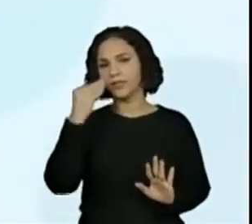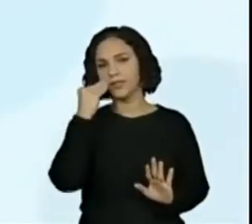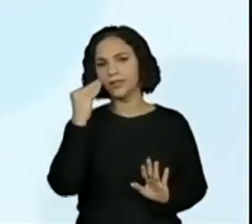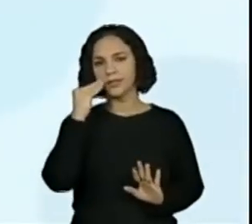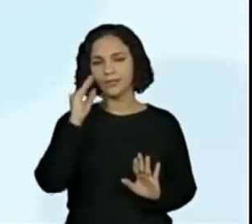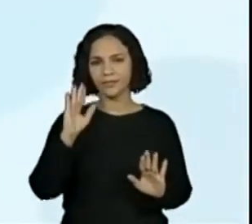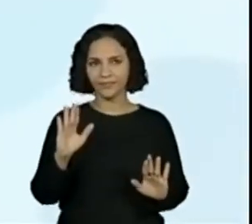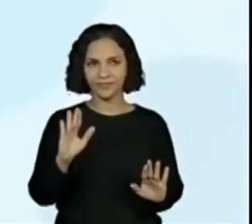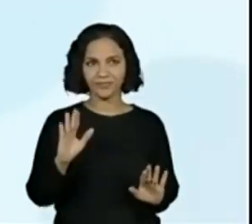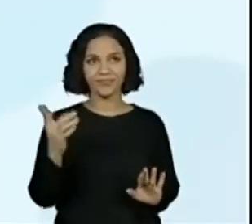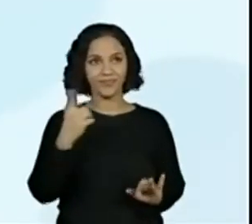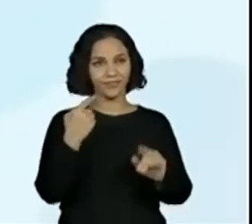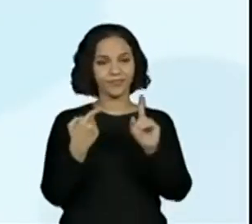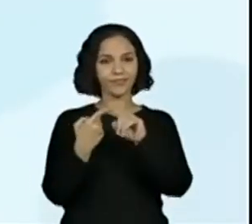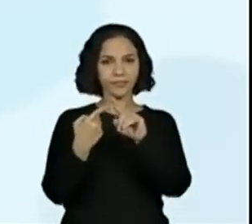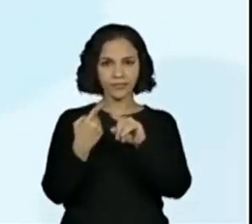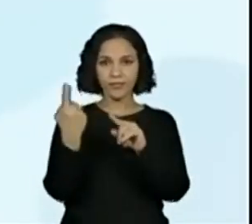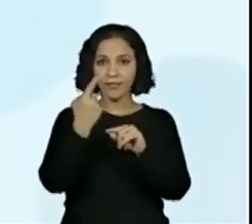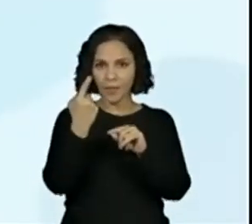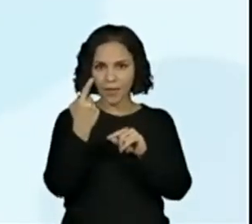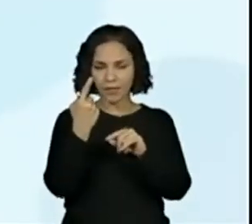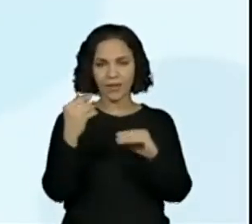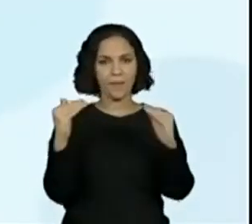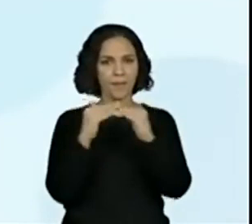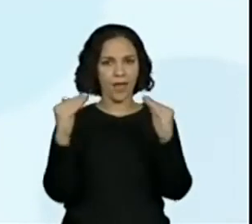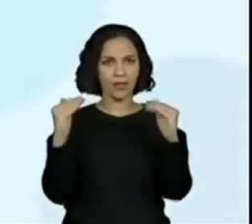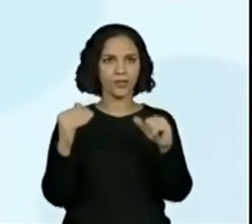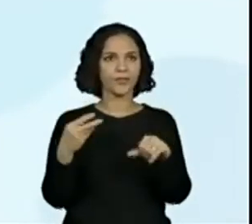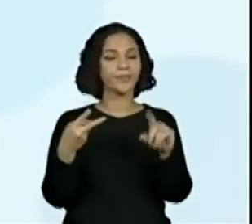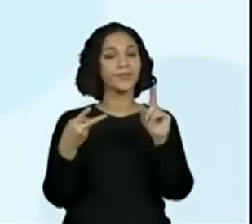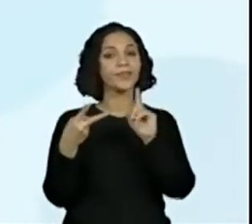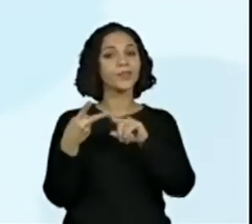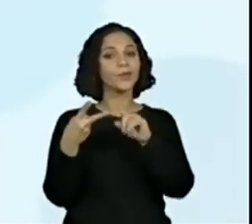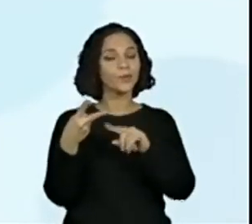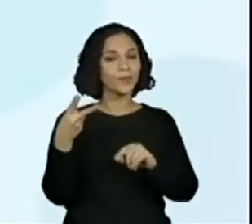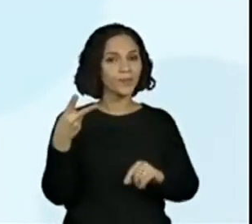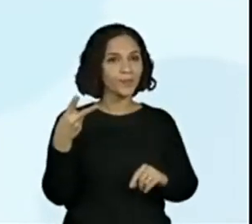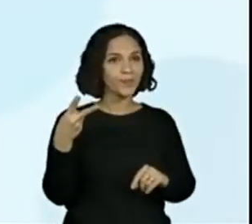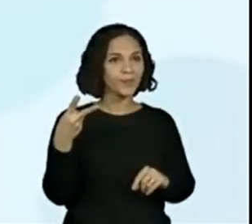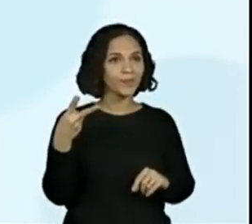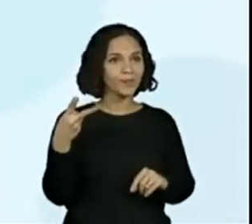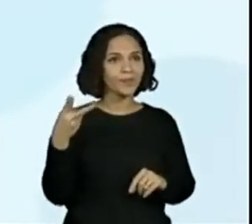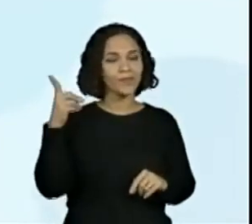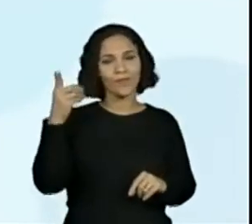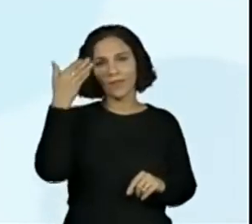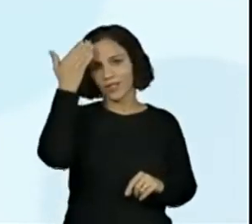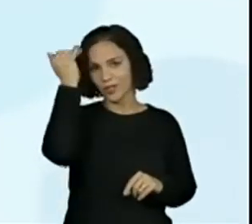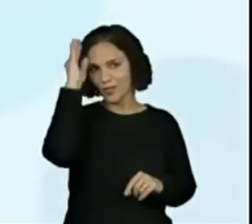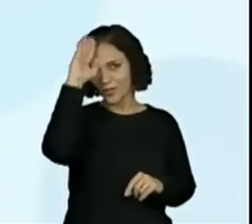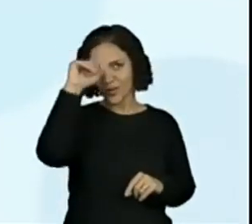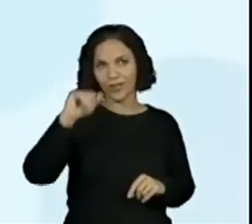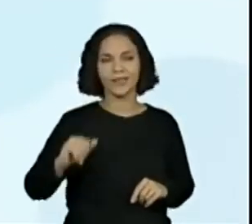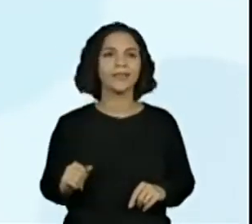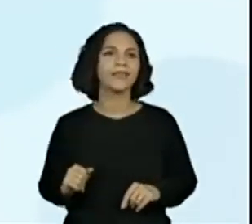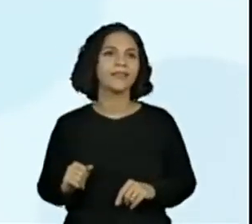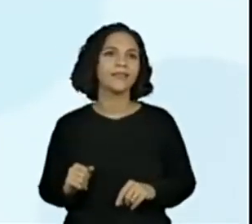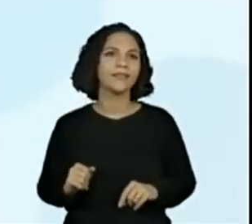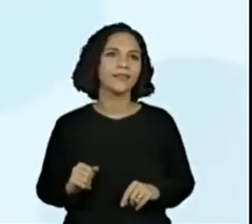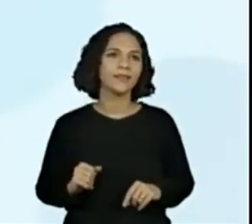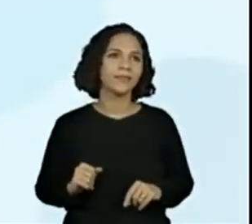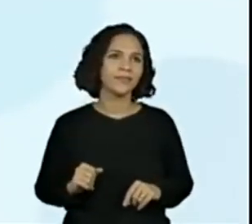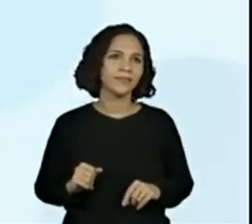a primeira rodada foi empate Ok a segunda rodada. O meu pode fazer um círculo aí